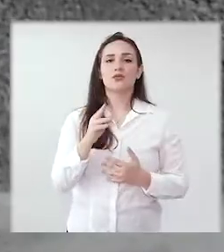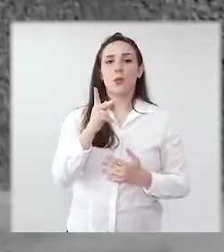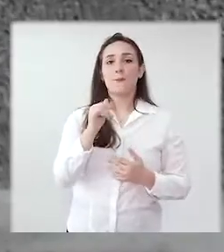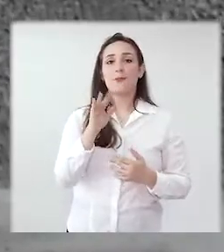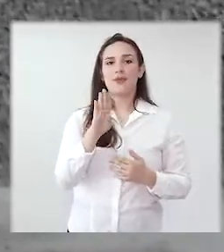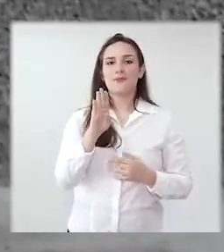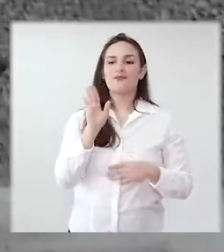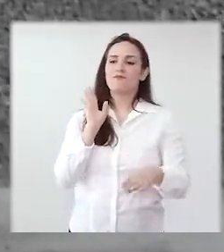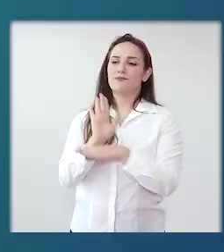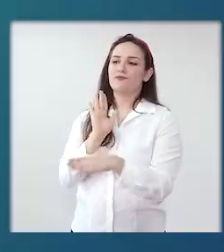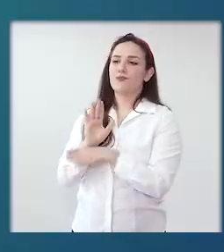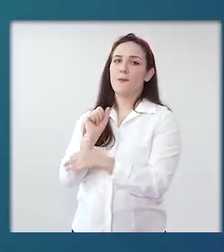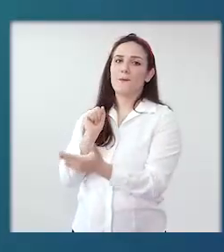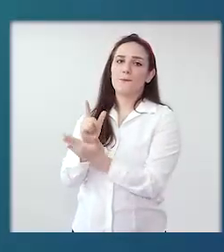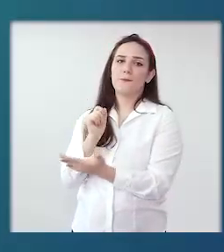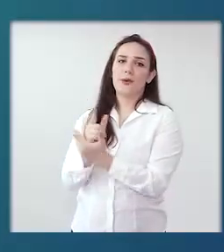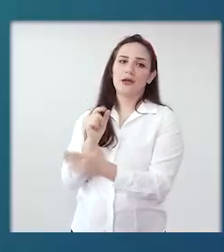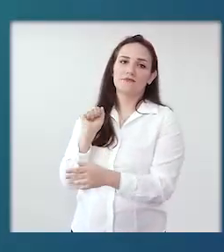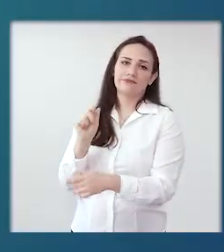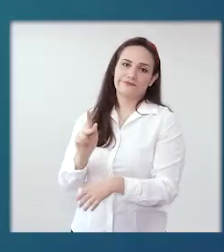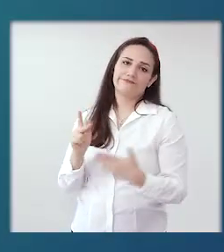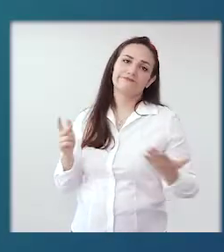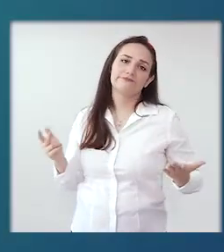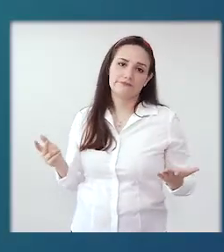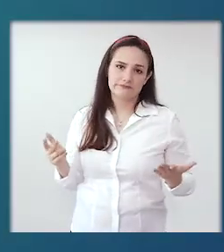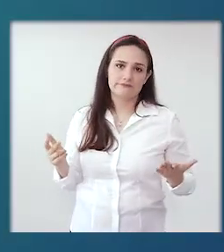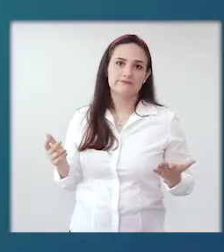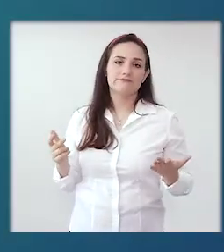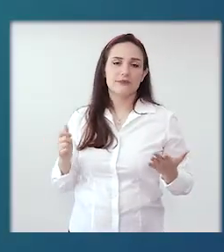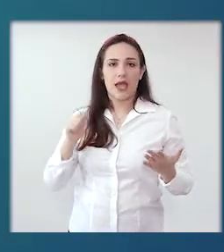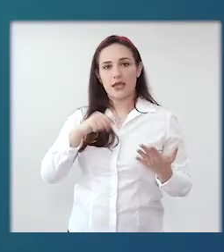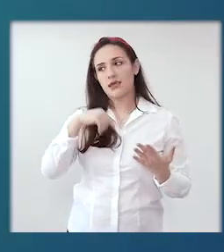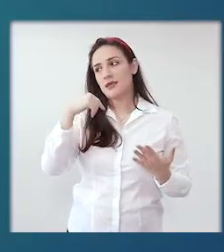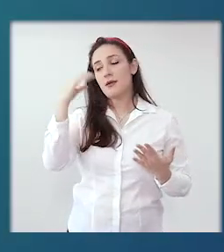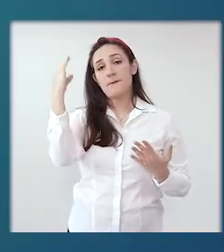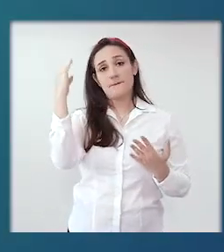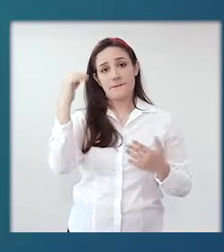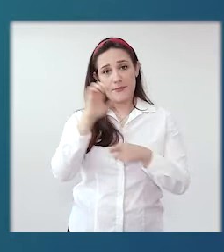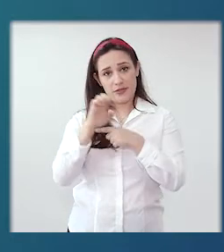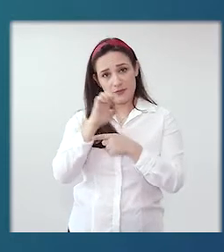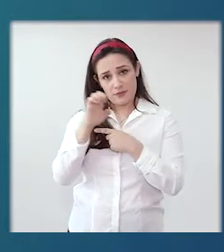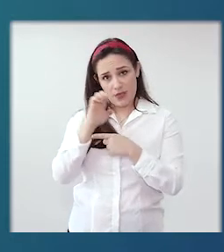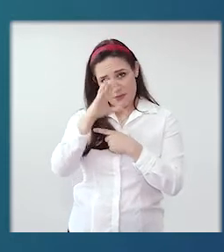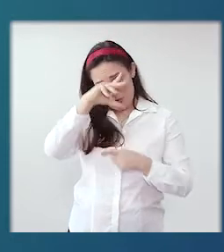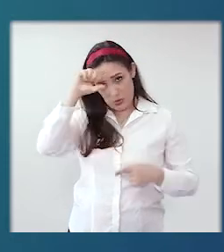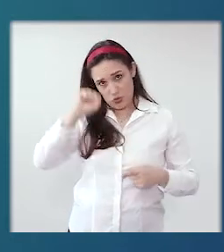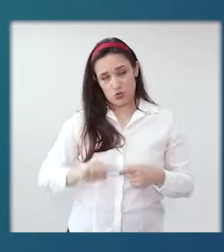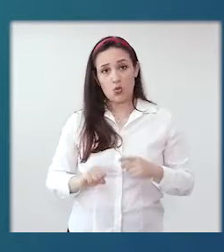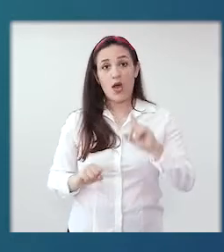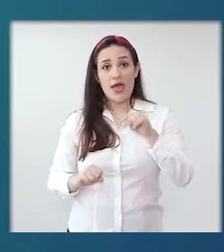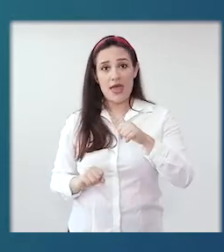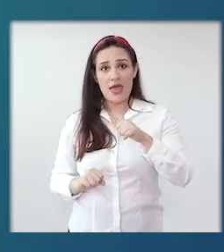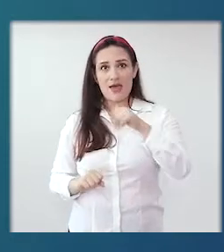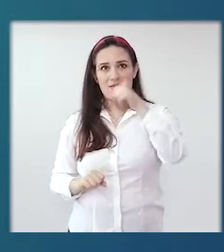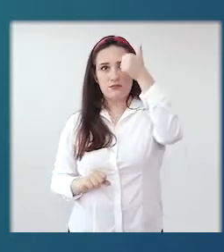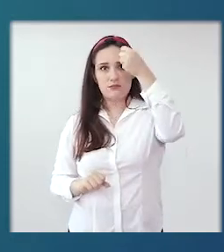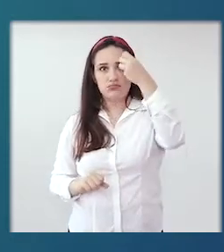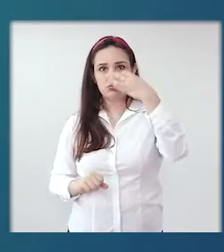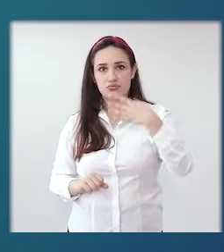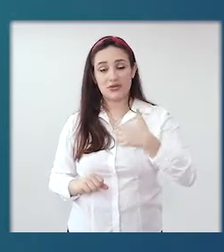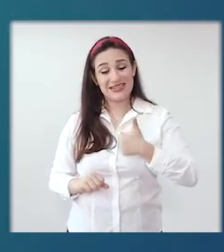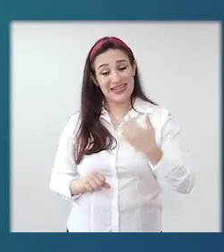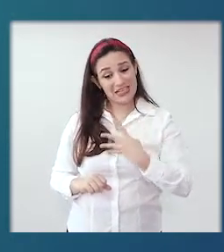em segurança do trabalho. No ranking nacional, Mato Grosso do Sul é o 14º estado em número